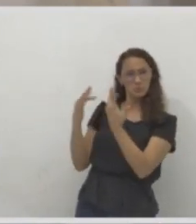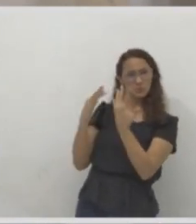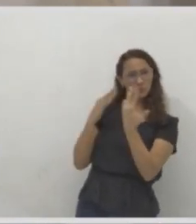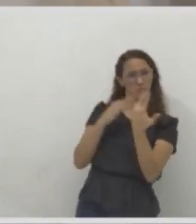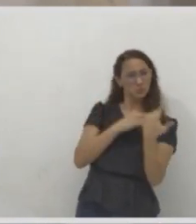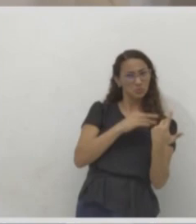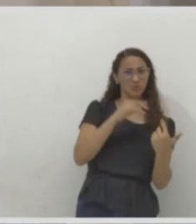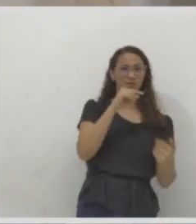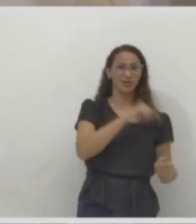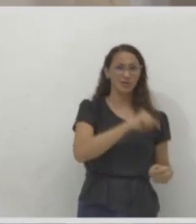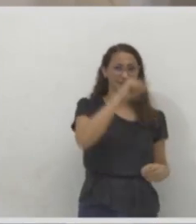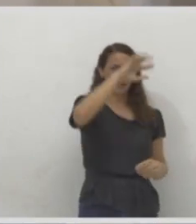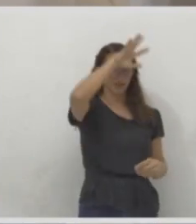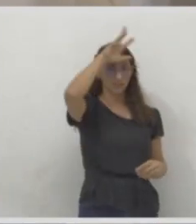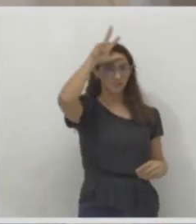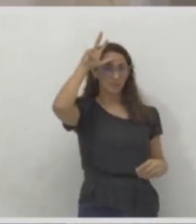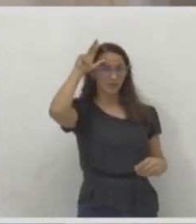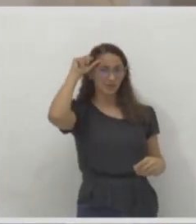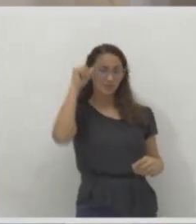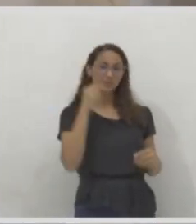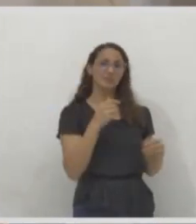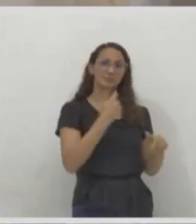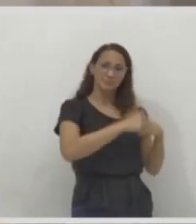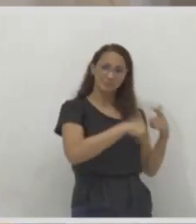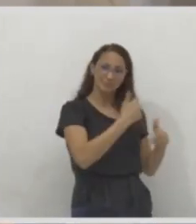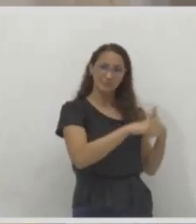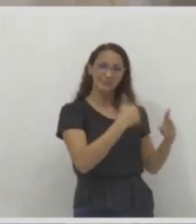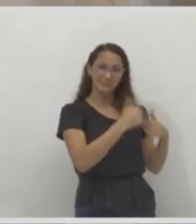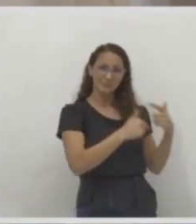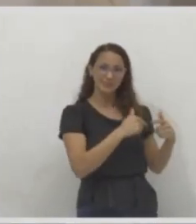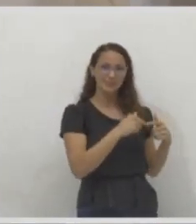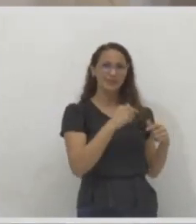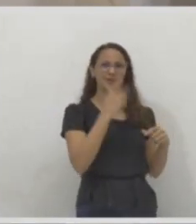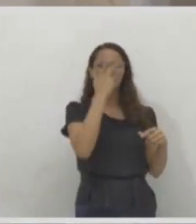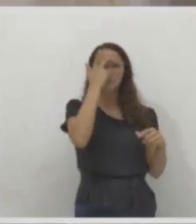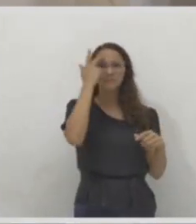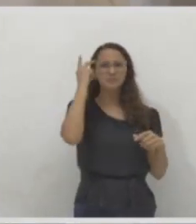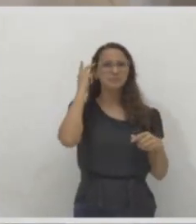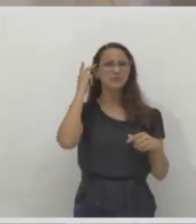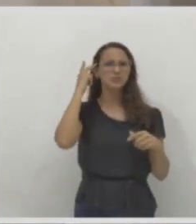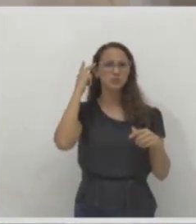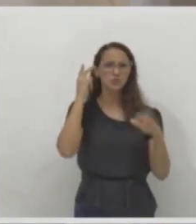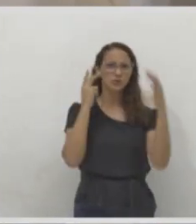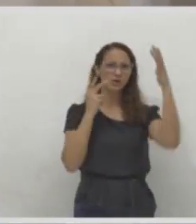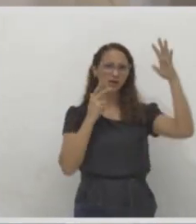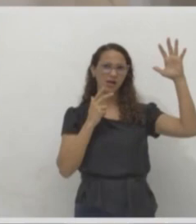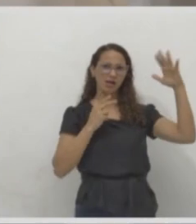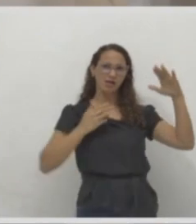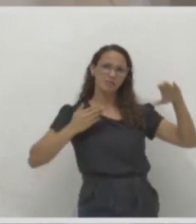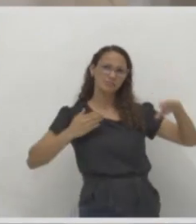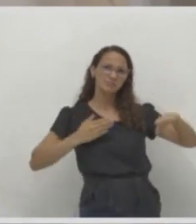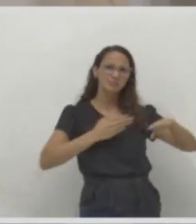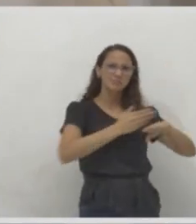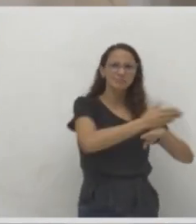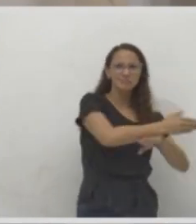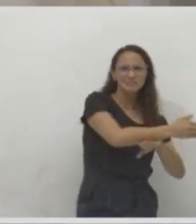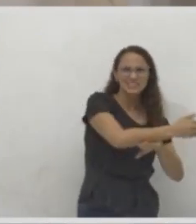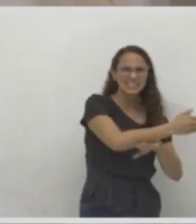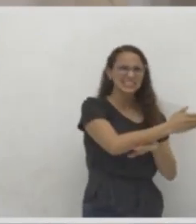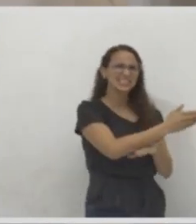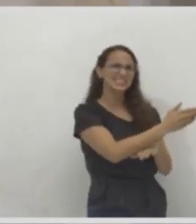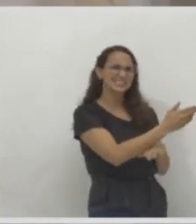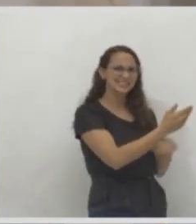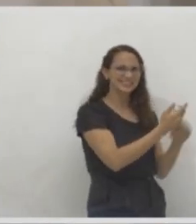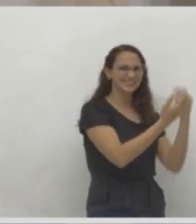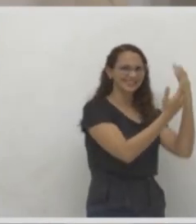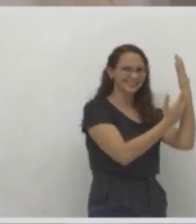Tá? Normalmente, quem se embrenhava na mata para conseguir esse produto eram os chamados seringueiros. Gente, vocês têm que